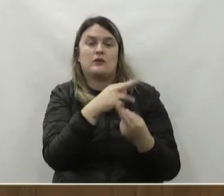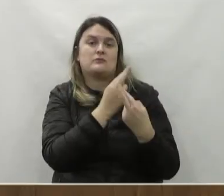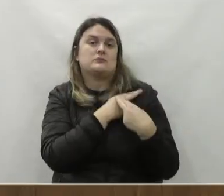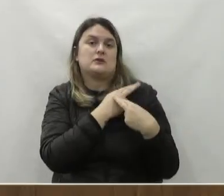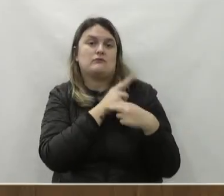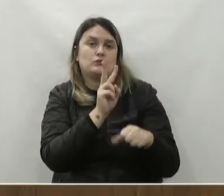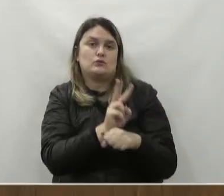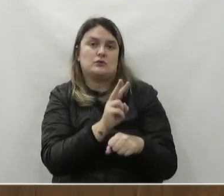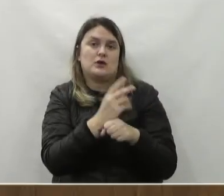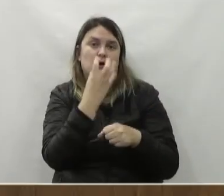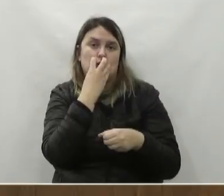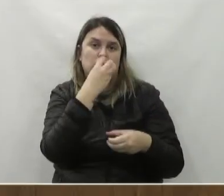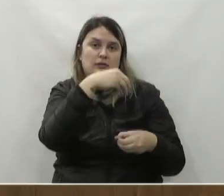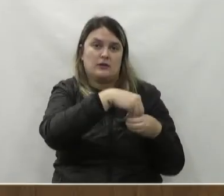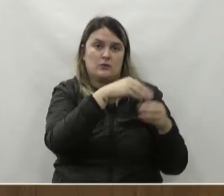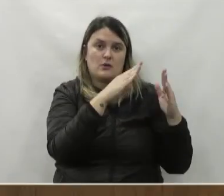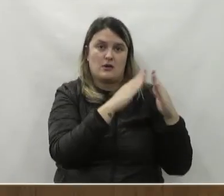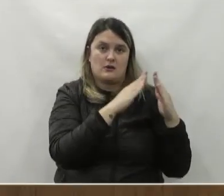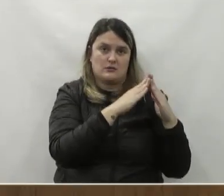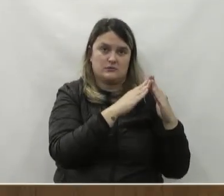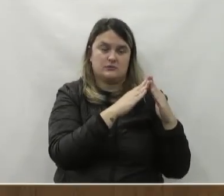animais adequadamente confinados,